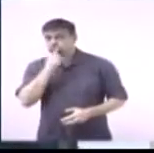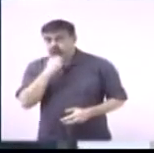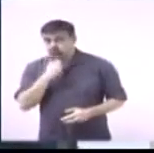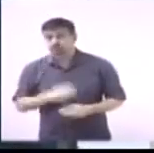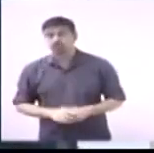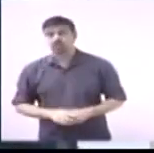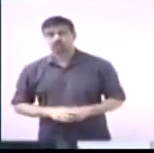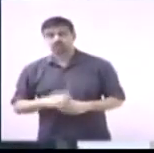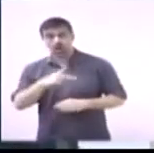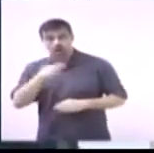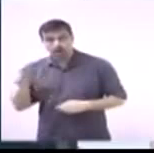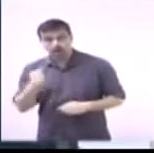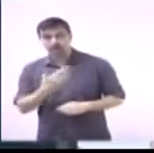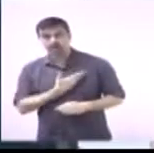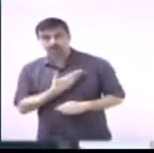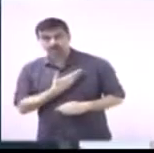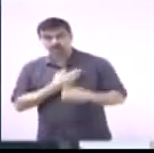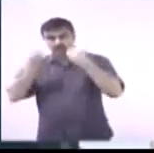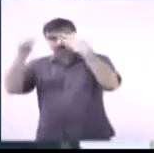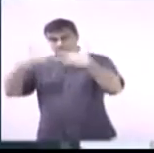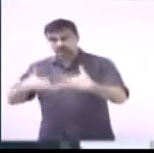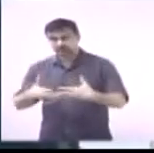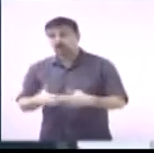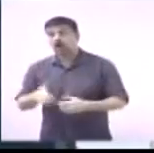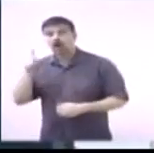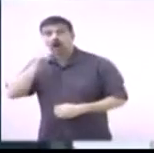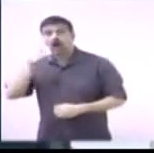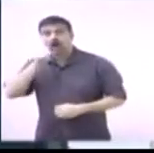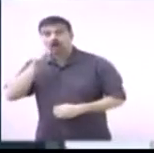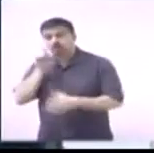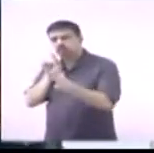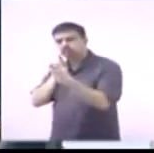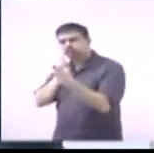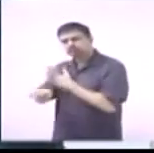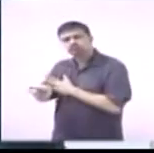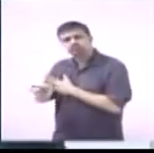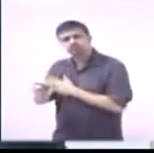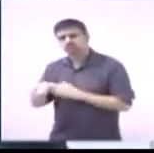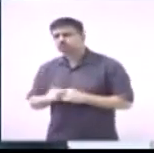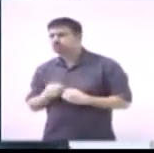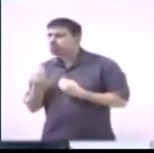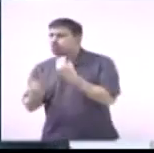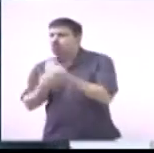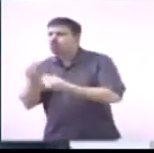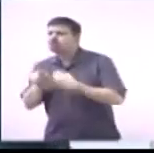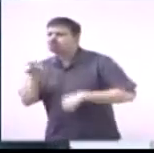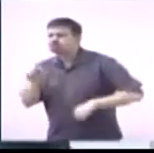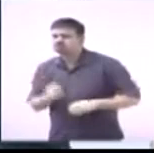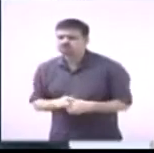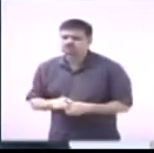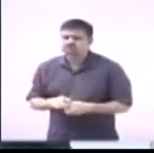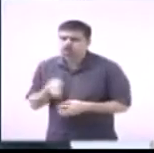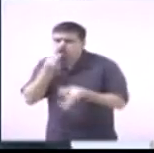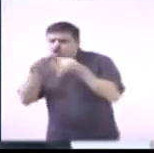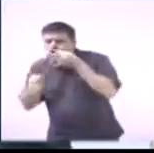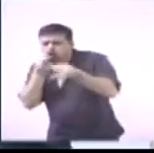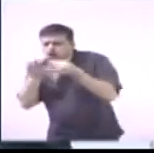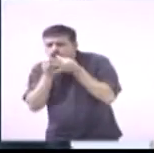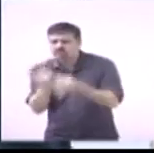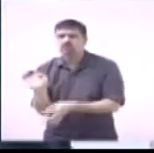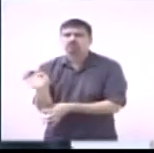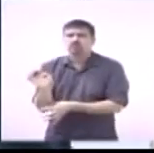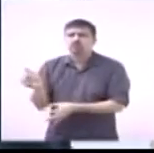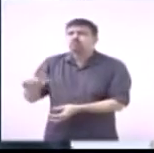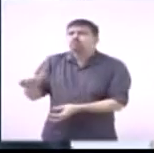dado, uma repórter brasileira faz a seguinte pergunta: mas, Papa, o que é que você acha da